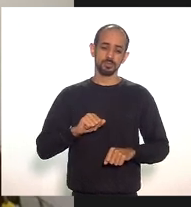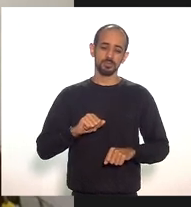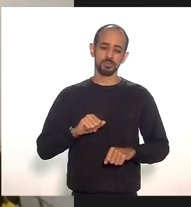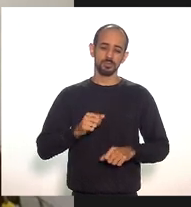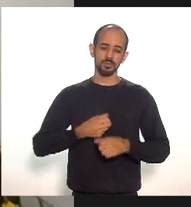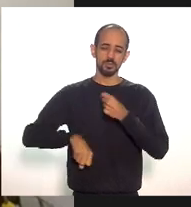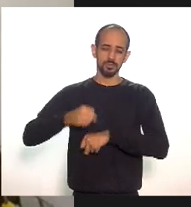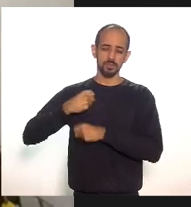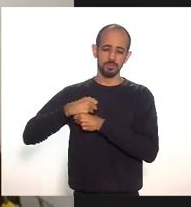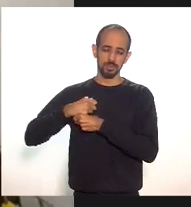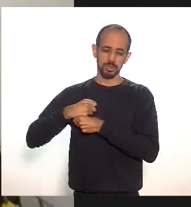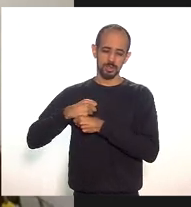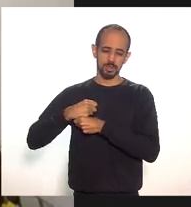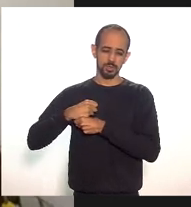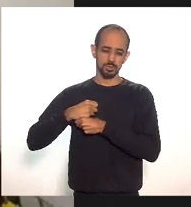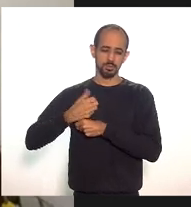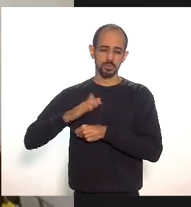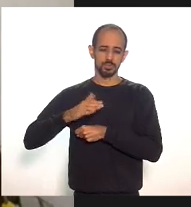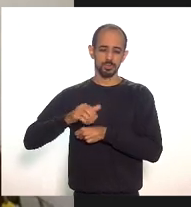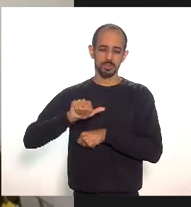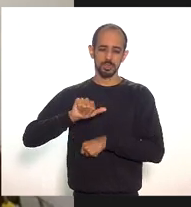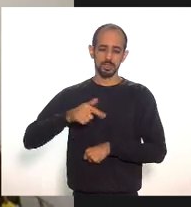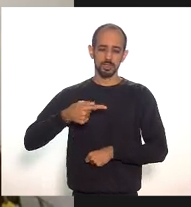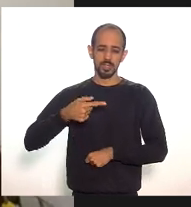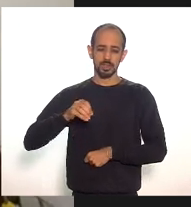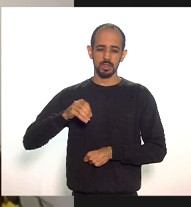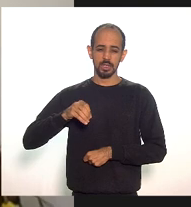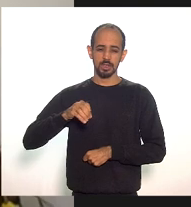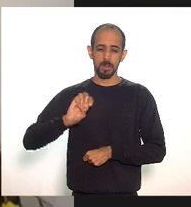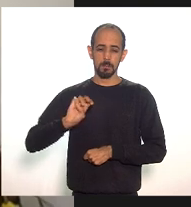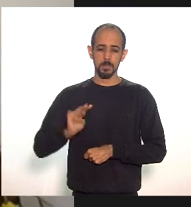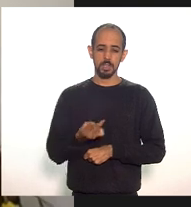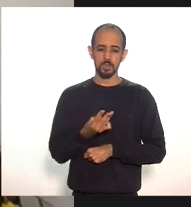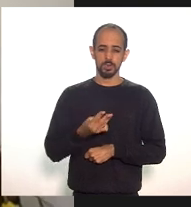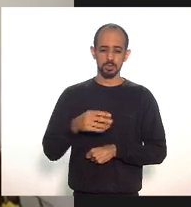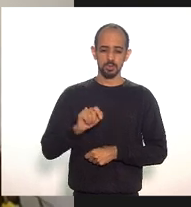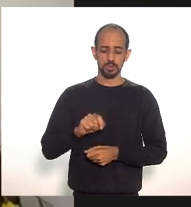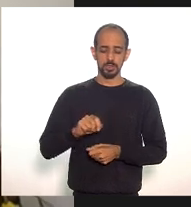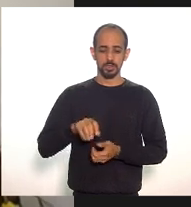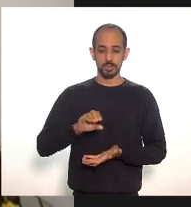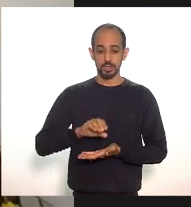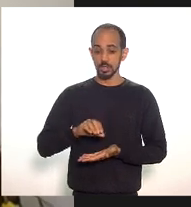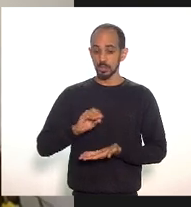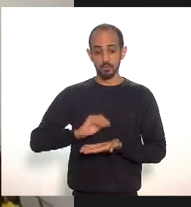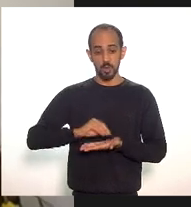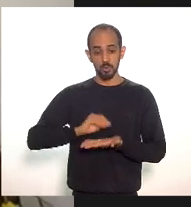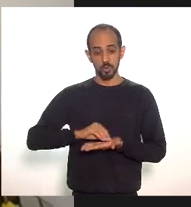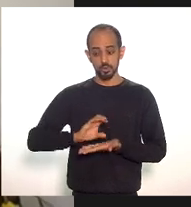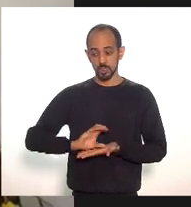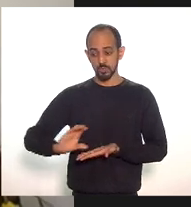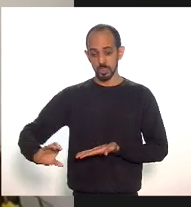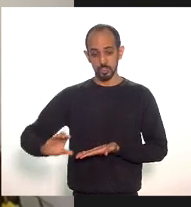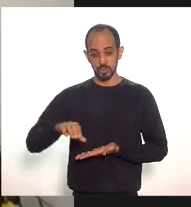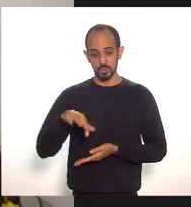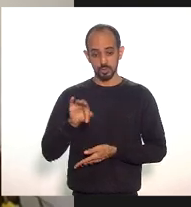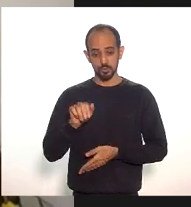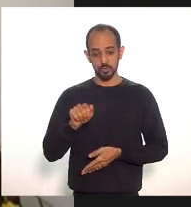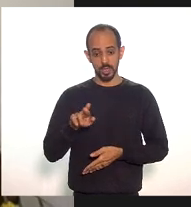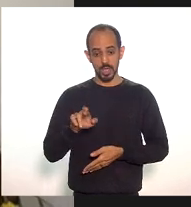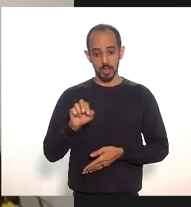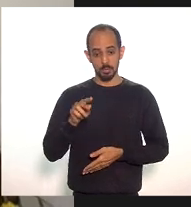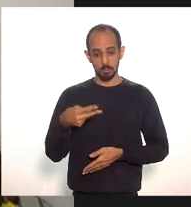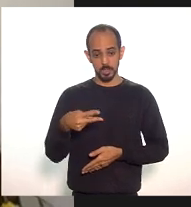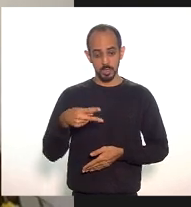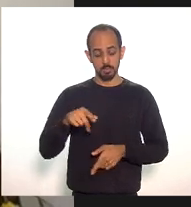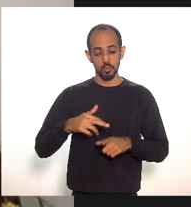cerca de 170 milhões foi deixado de ser investido do próprio fecp no momento de